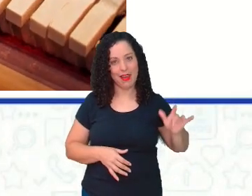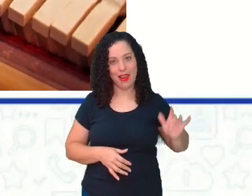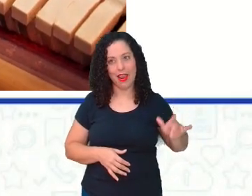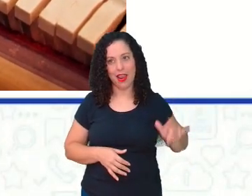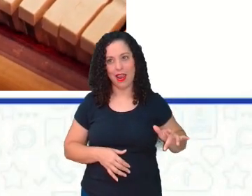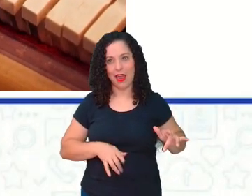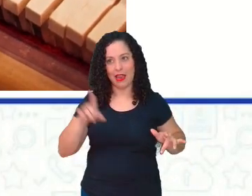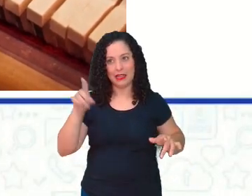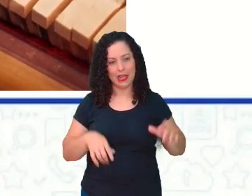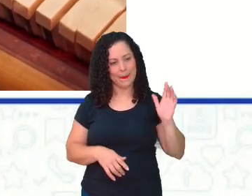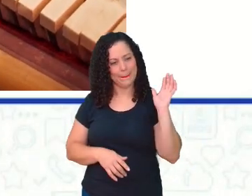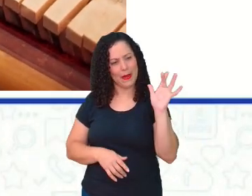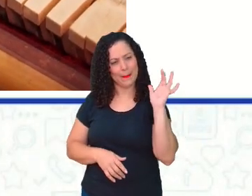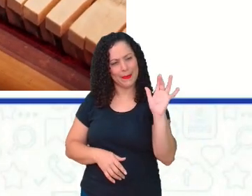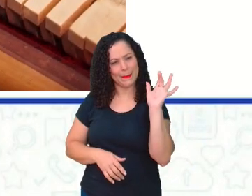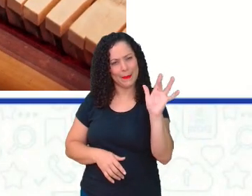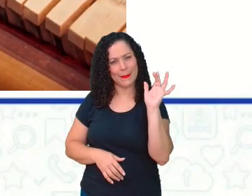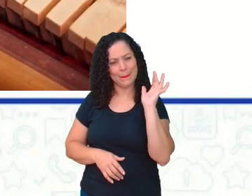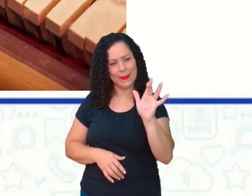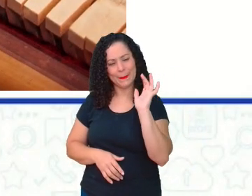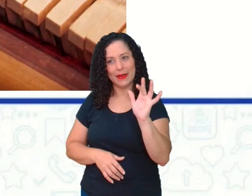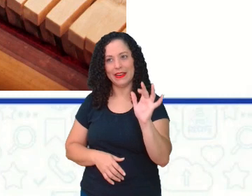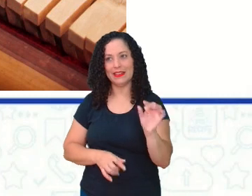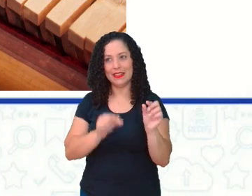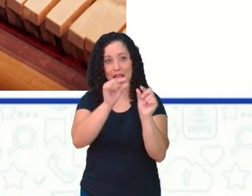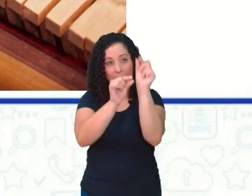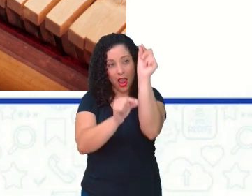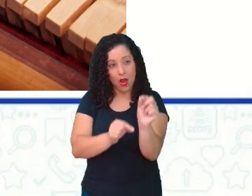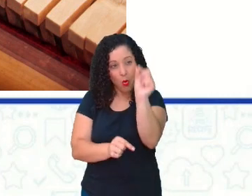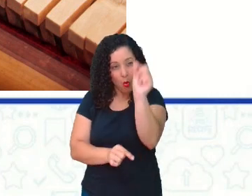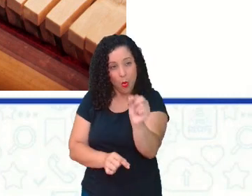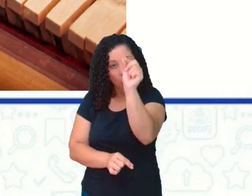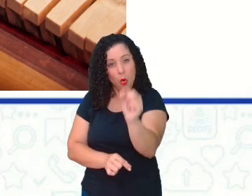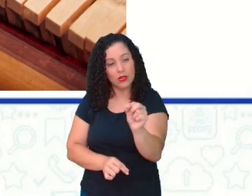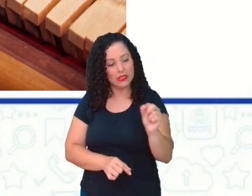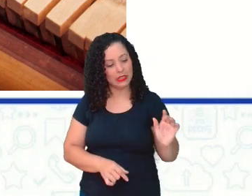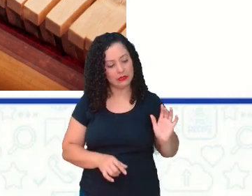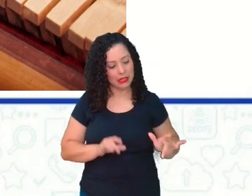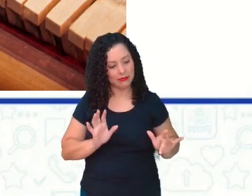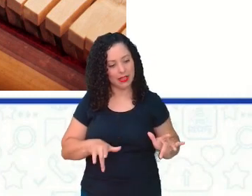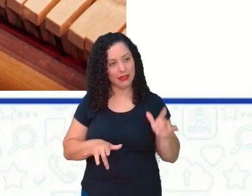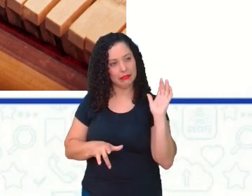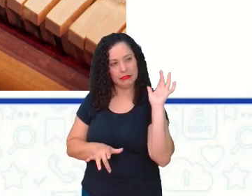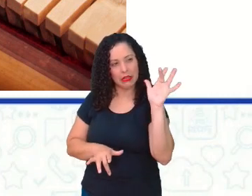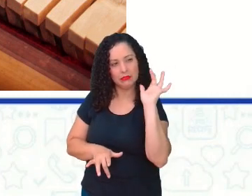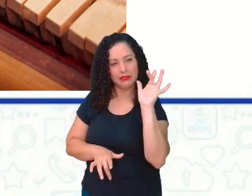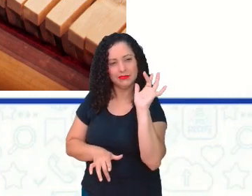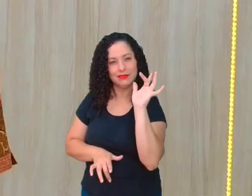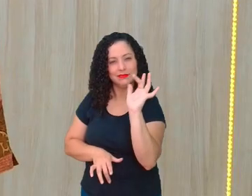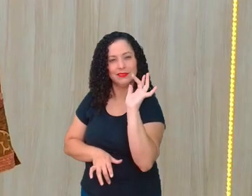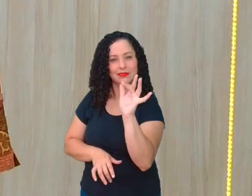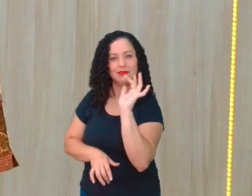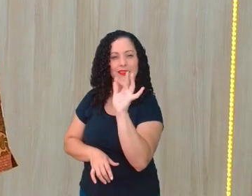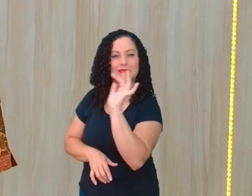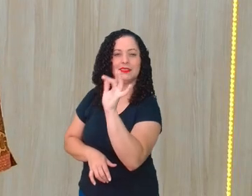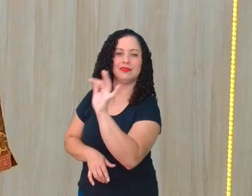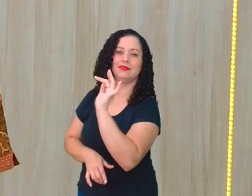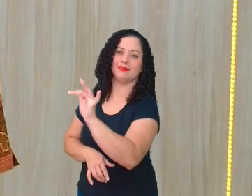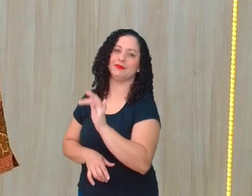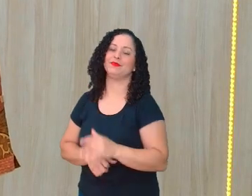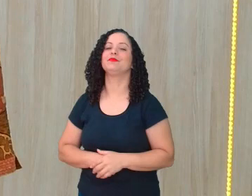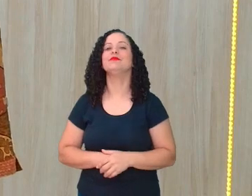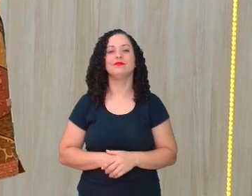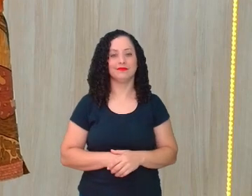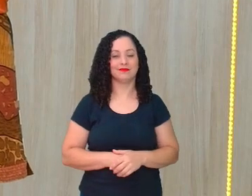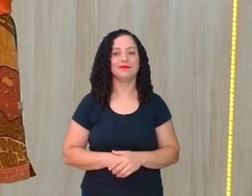aqui é o martelozinho, ó, ele bate lá na corda, dá para ver a corda vibrar. Então, tocou na tecla, a tecla aciona o martelo que bate numa